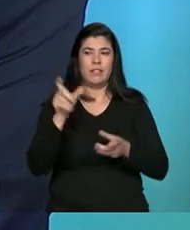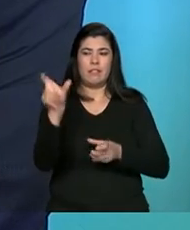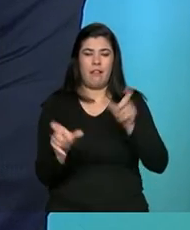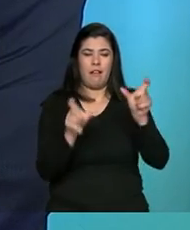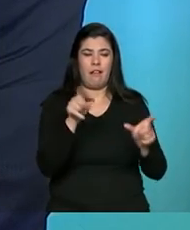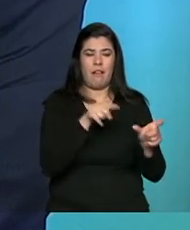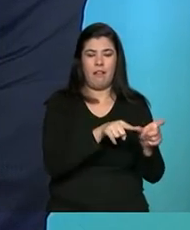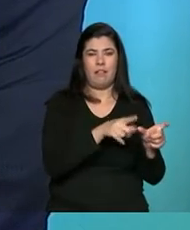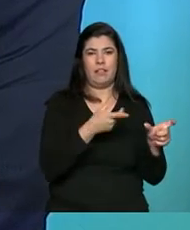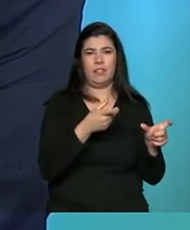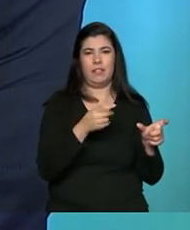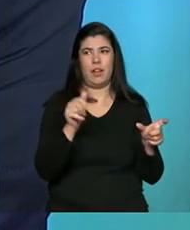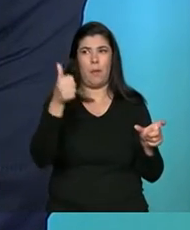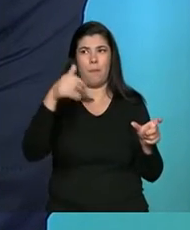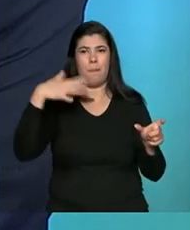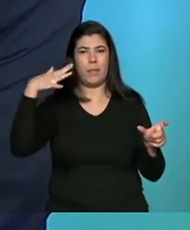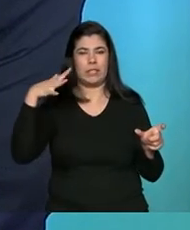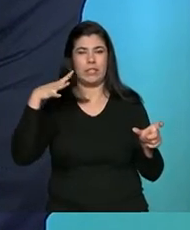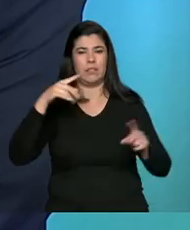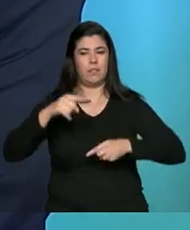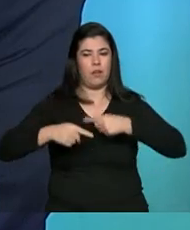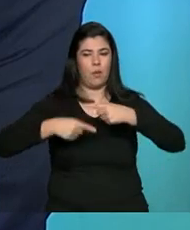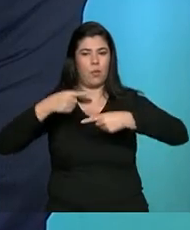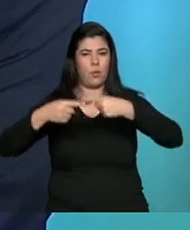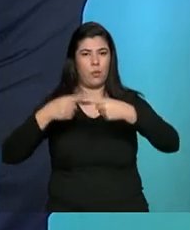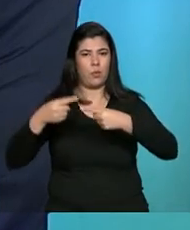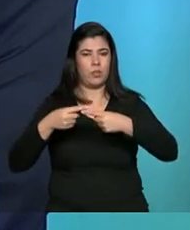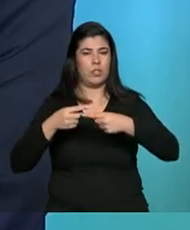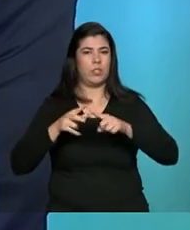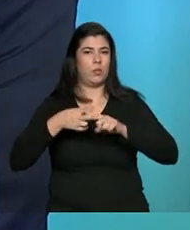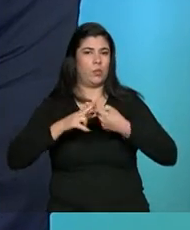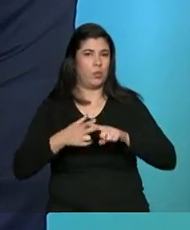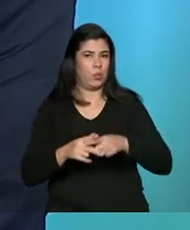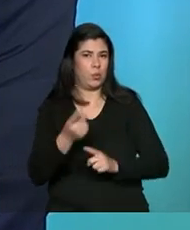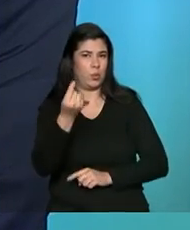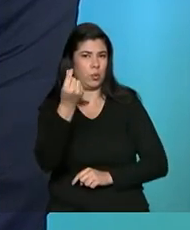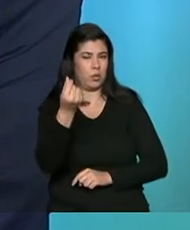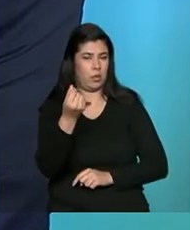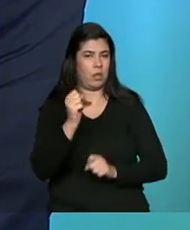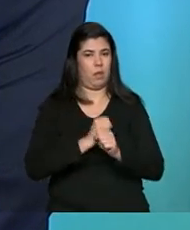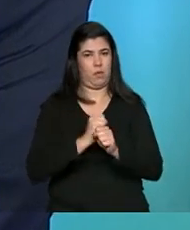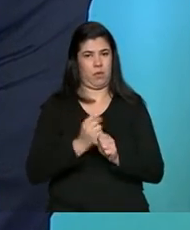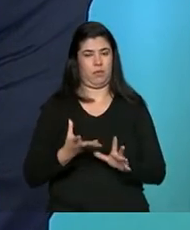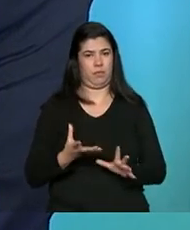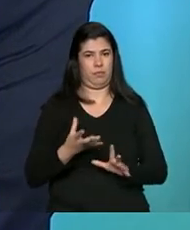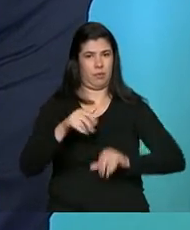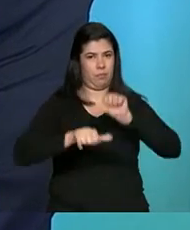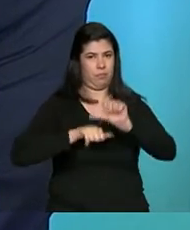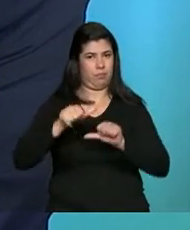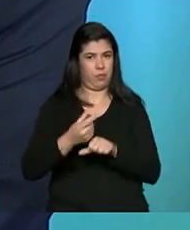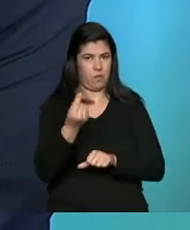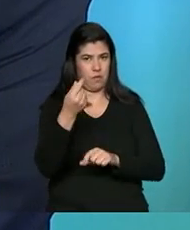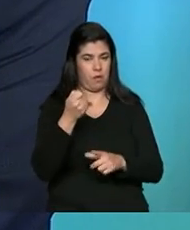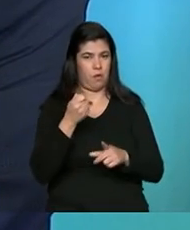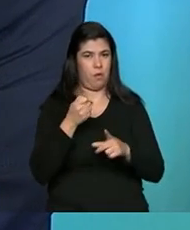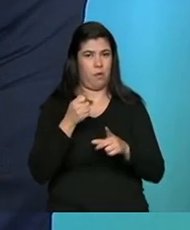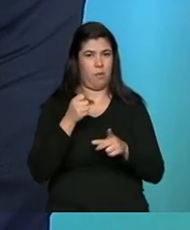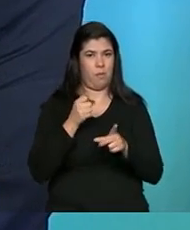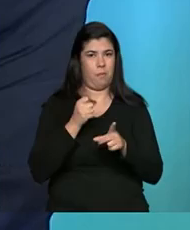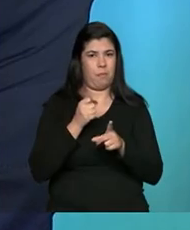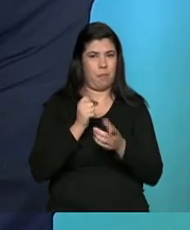faz o ciclo de reajuste tarifário e anual portanto se nós não tivéssemos criado